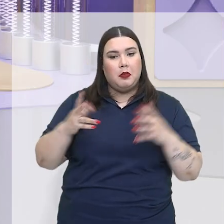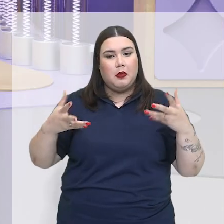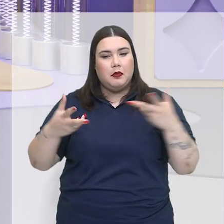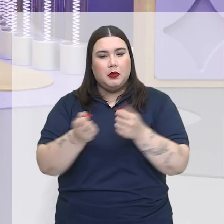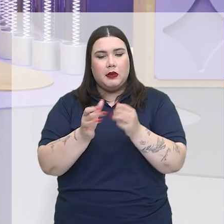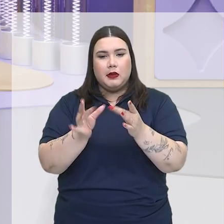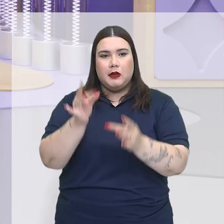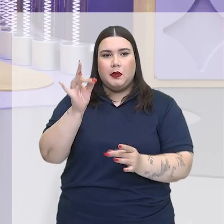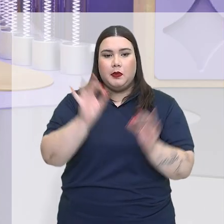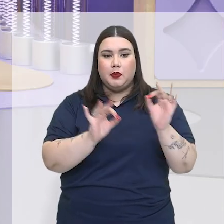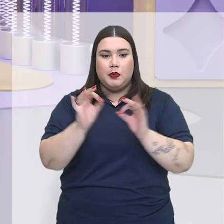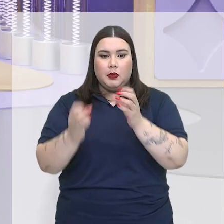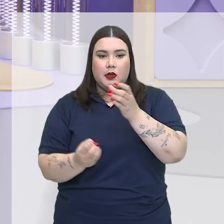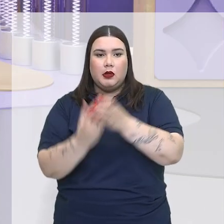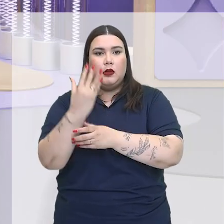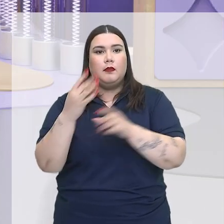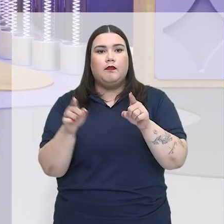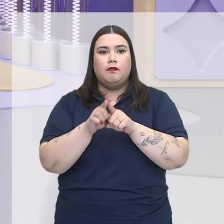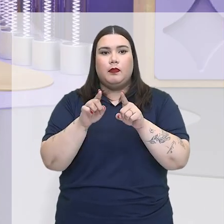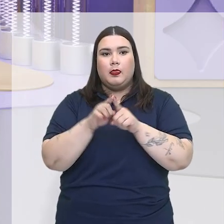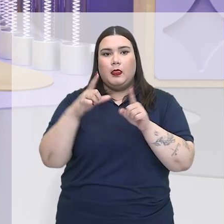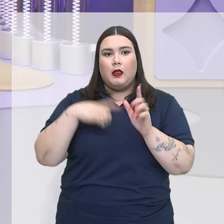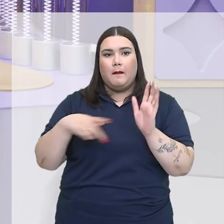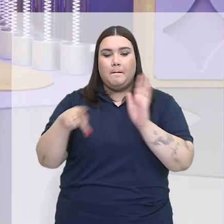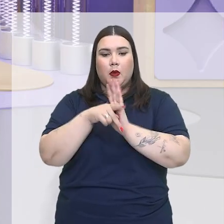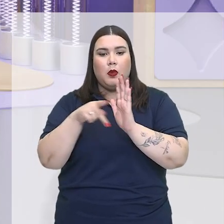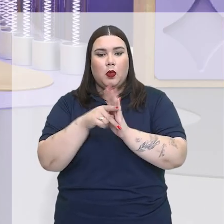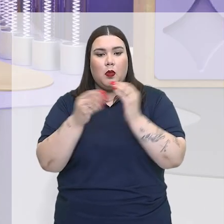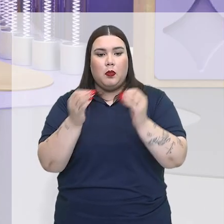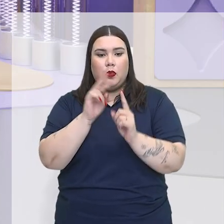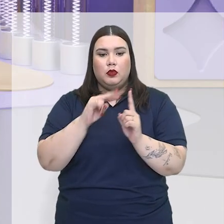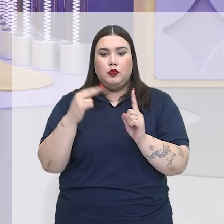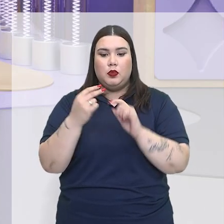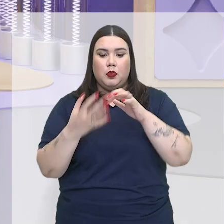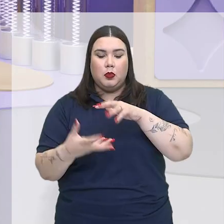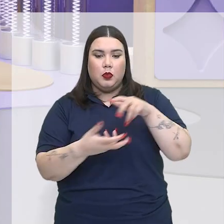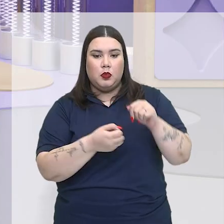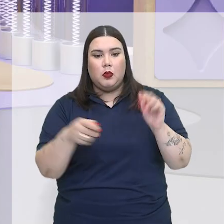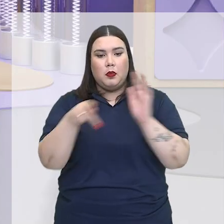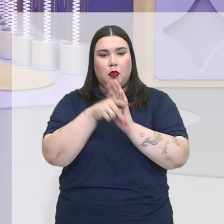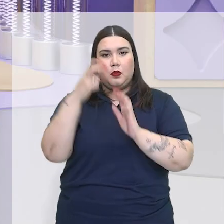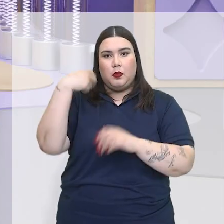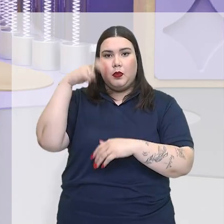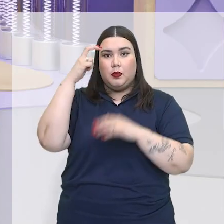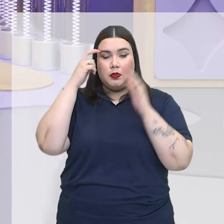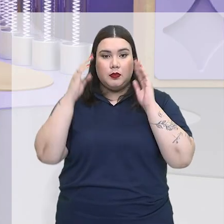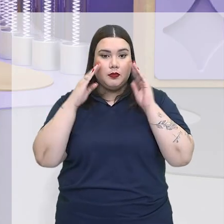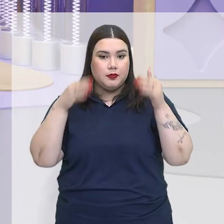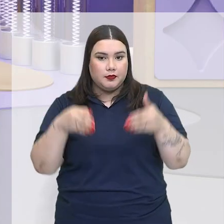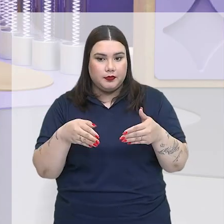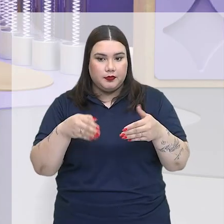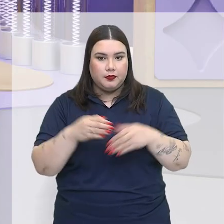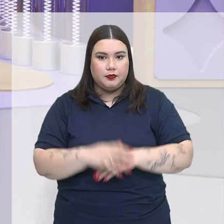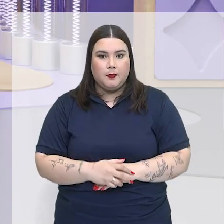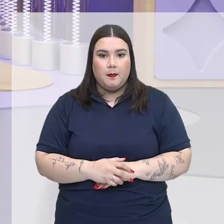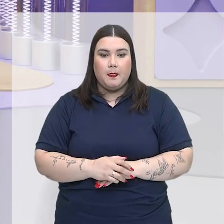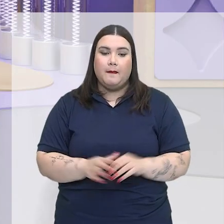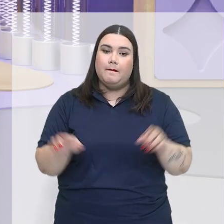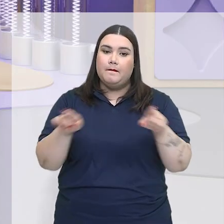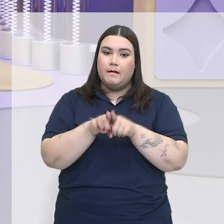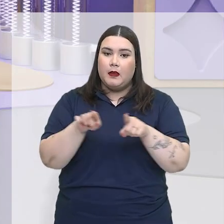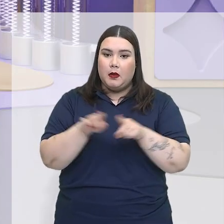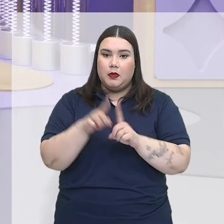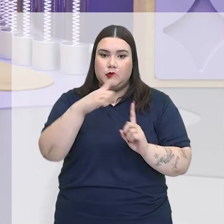que detalham o processo de criação e estabelecem a visão do mundo de uma cultura bem específica. Além